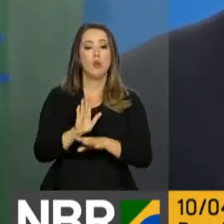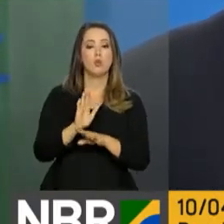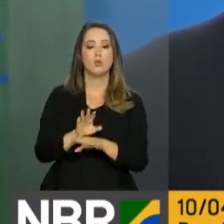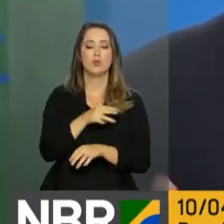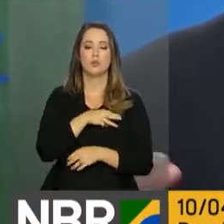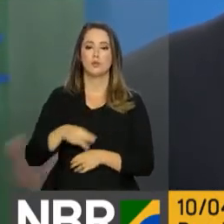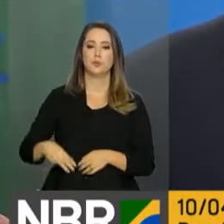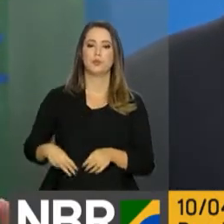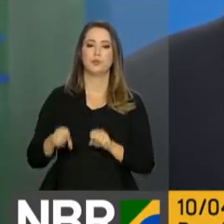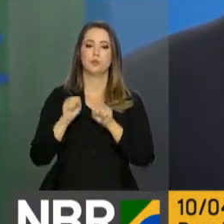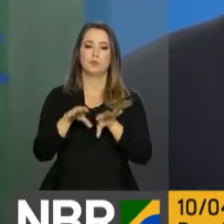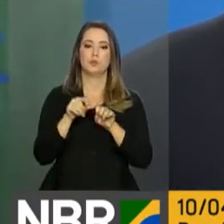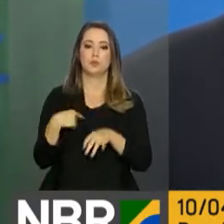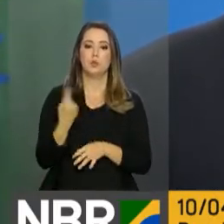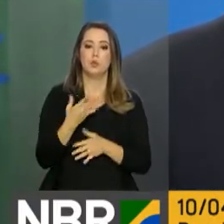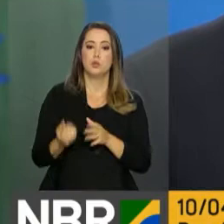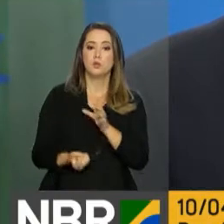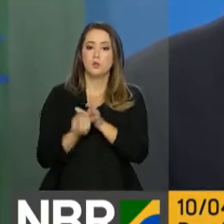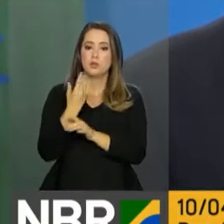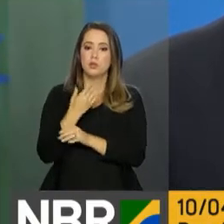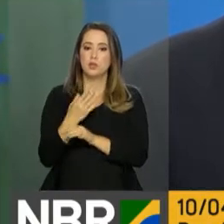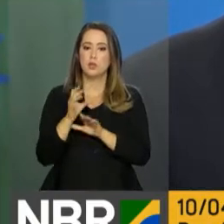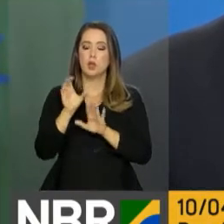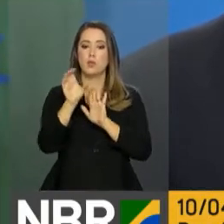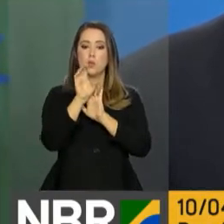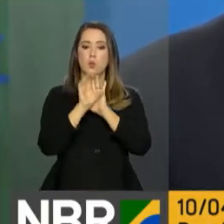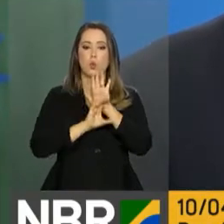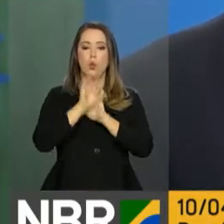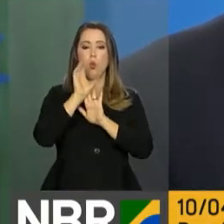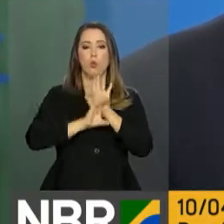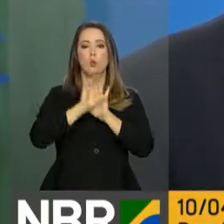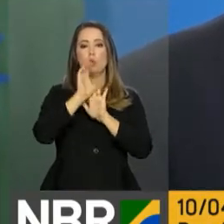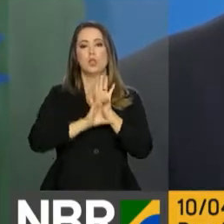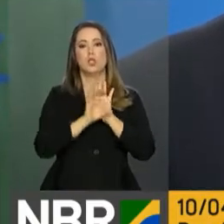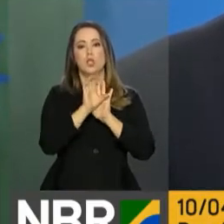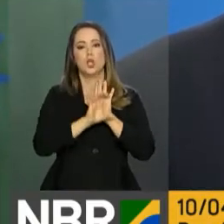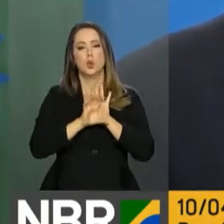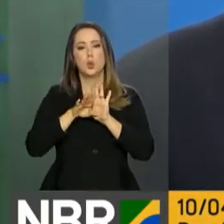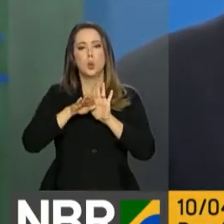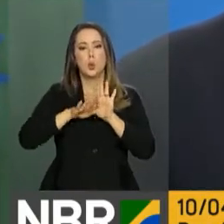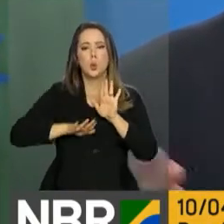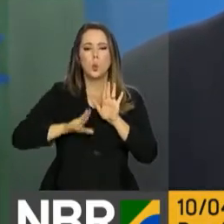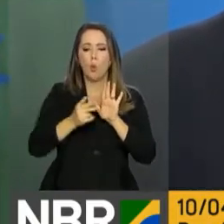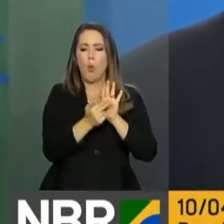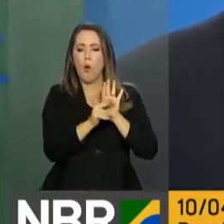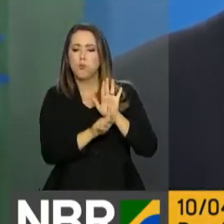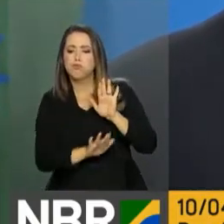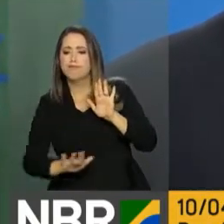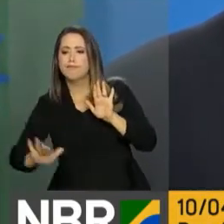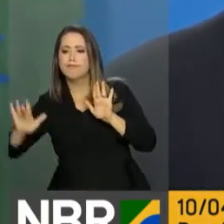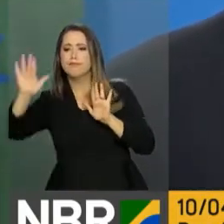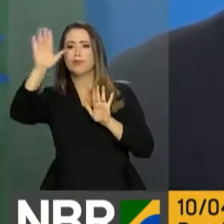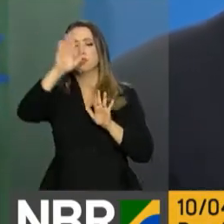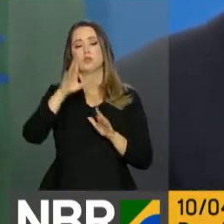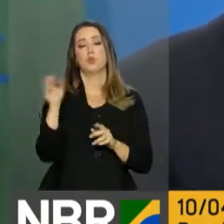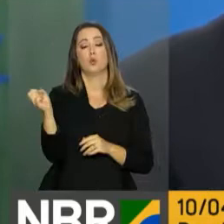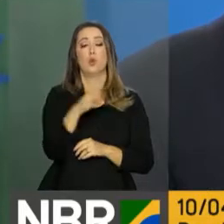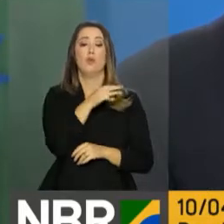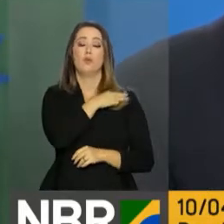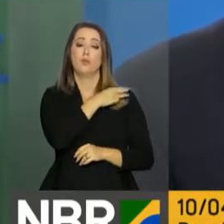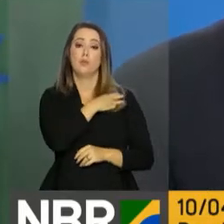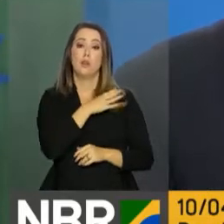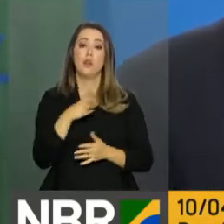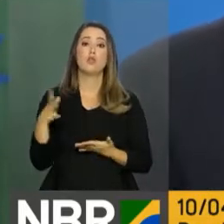Filho, instituímos a Base Nacional Comum Curricular, reformamos o ensino médio,